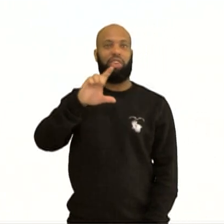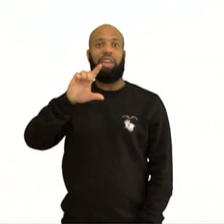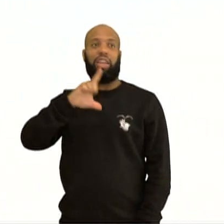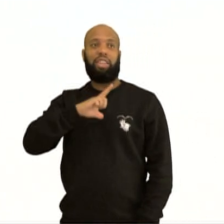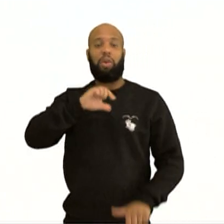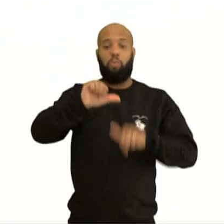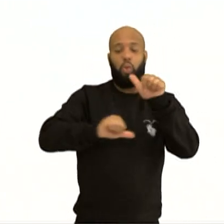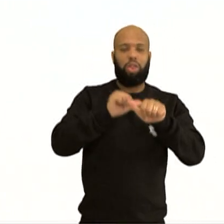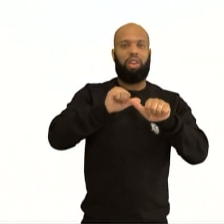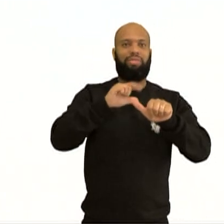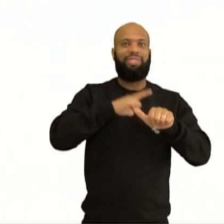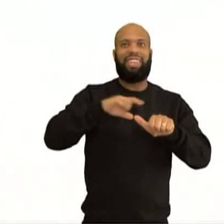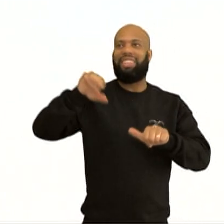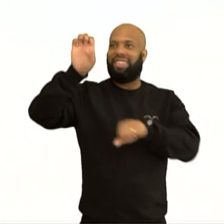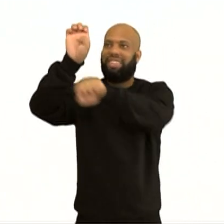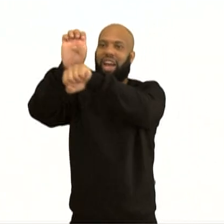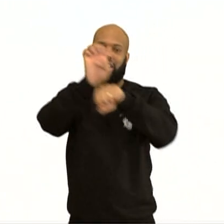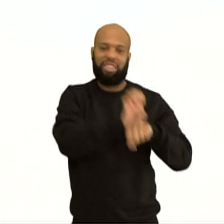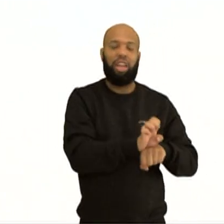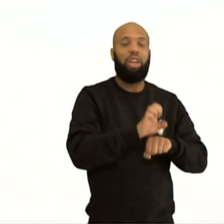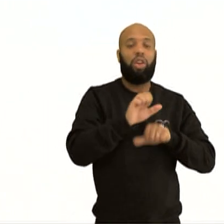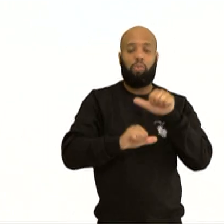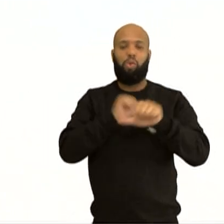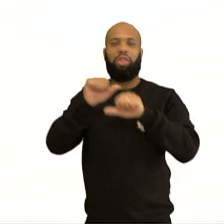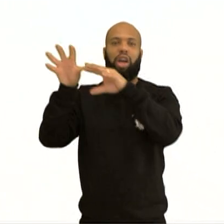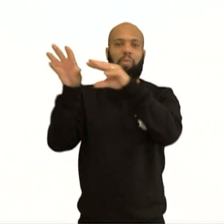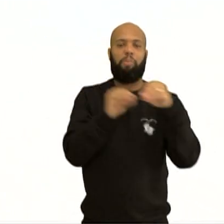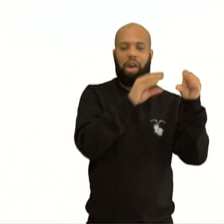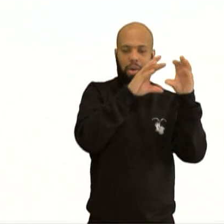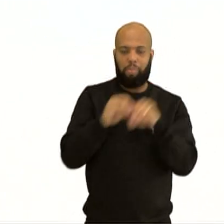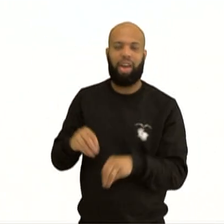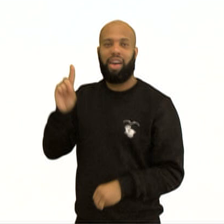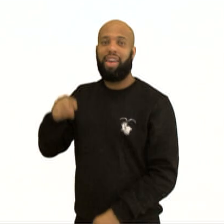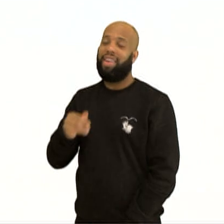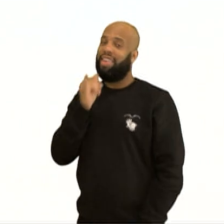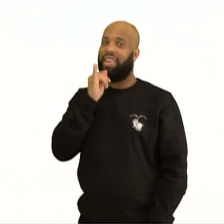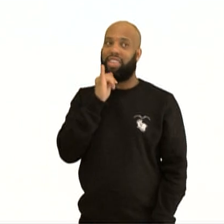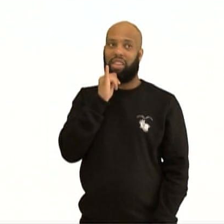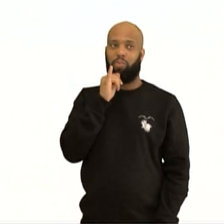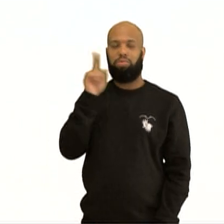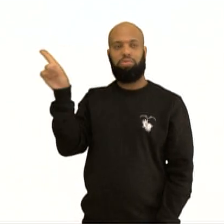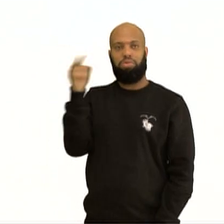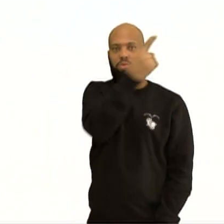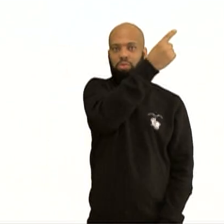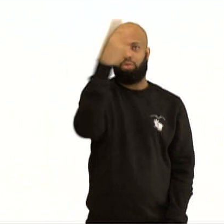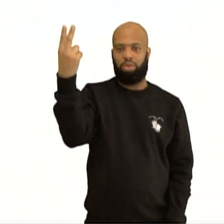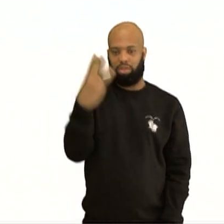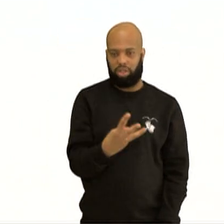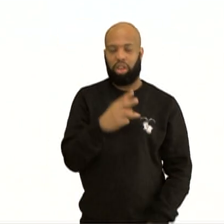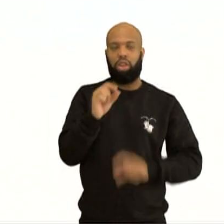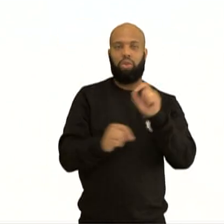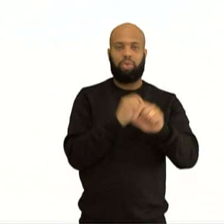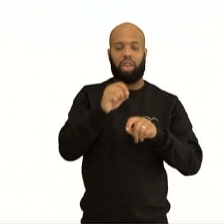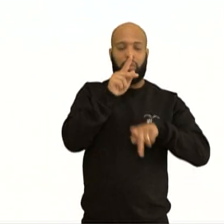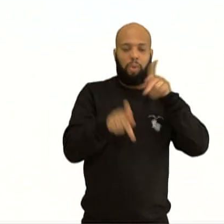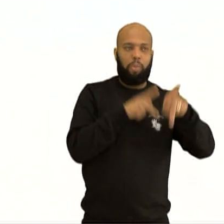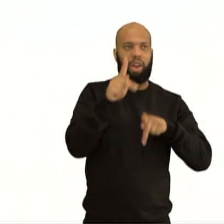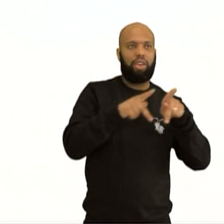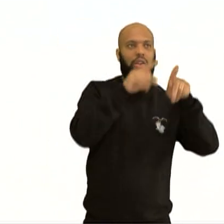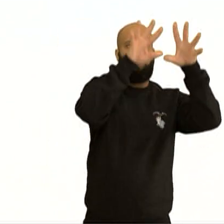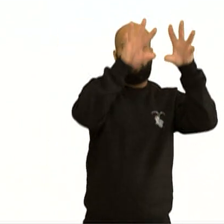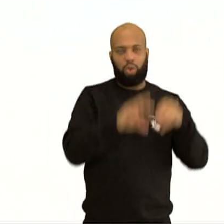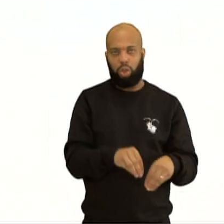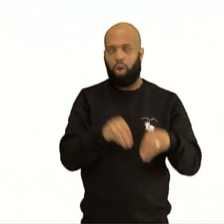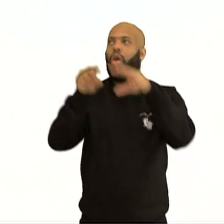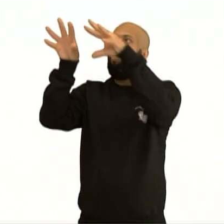que eu mudo de uma região para outra. Então, todos os movimentos dos 3 exemplos que nós temos aqui são de movimento de população se deslocando